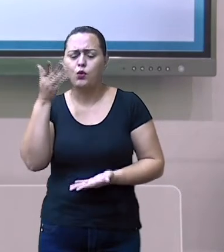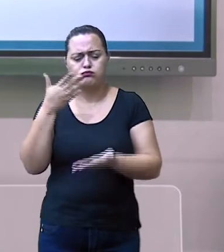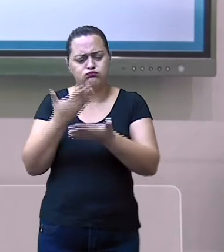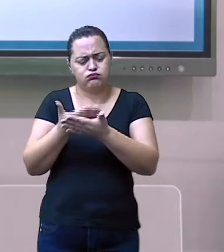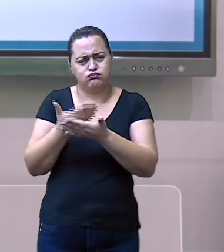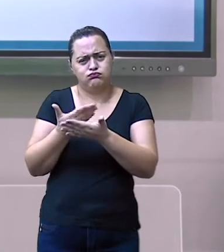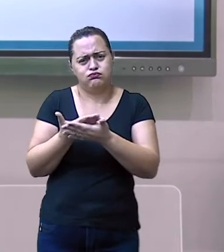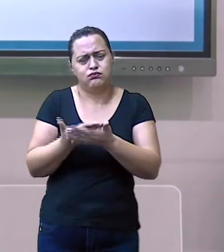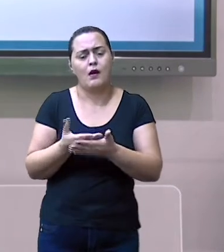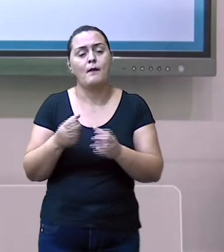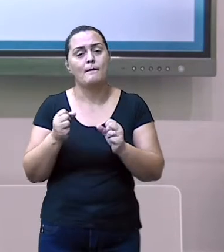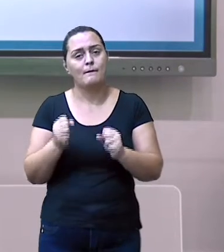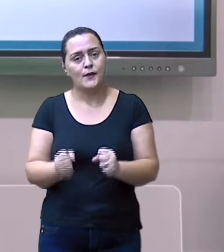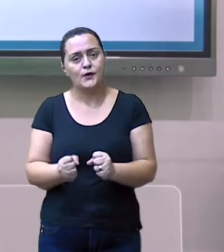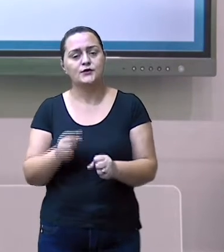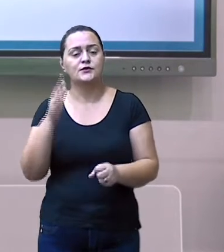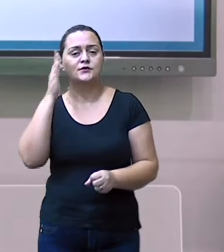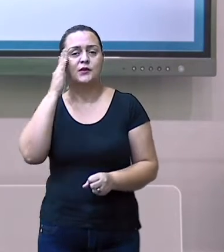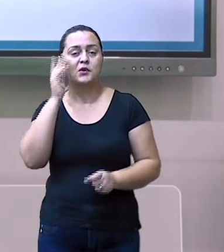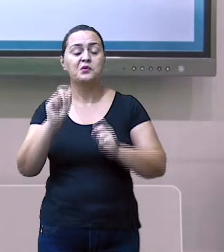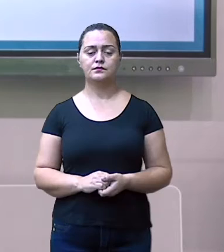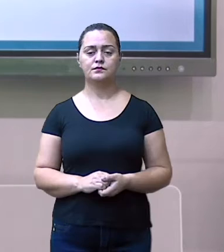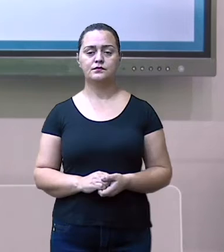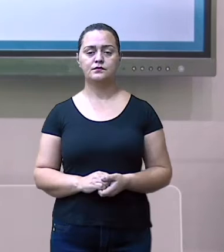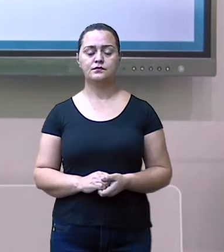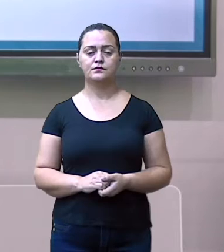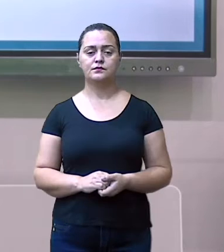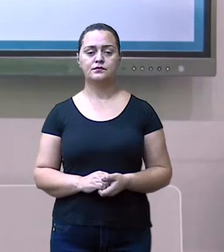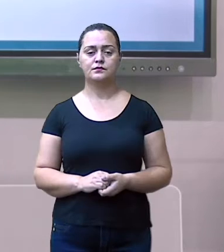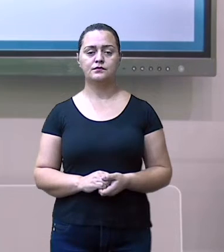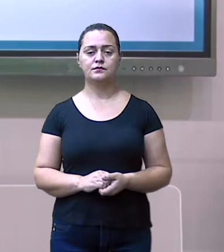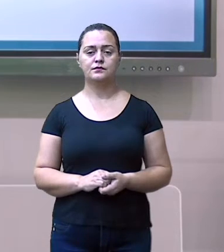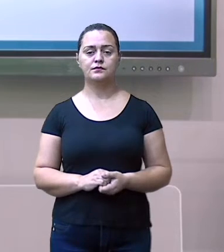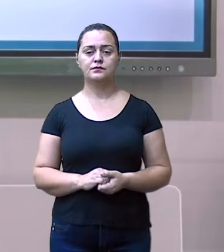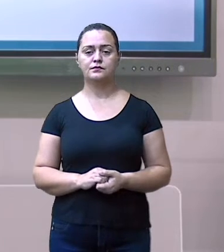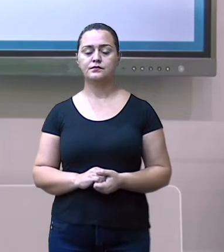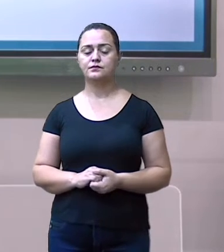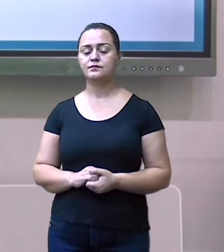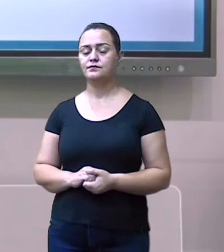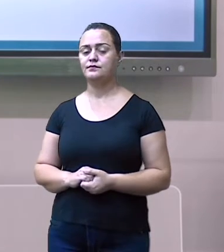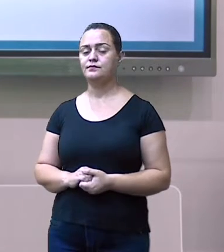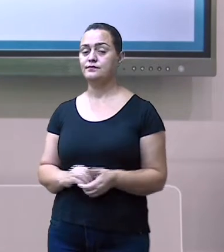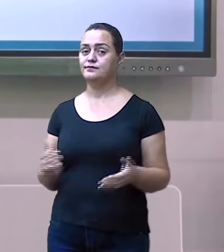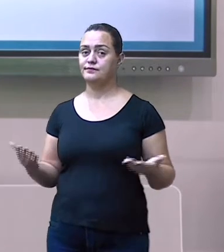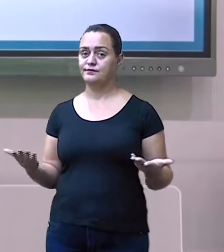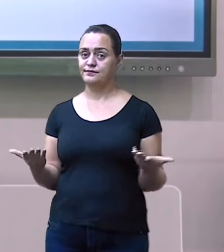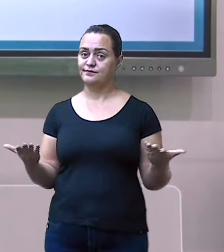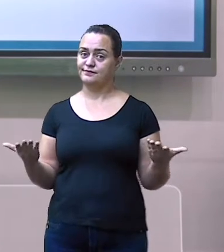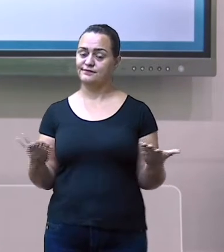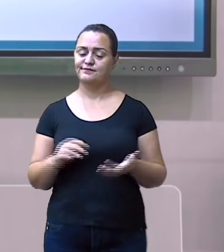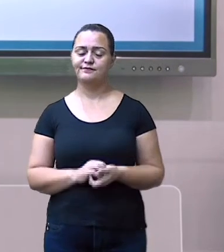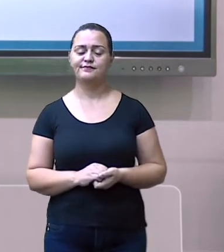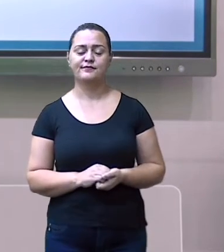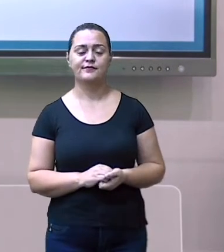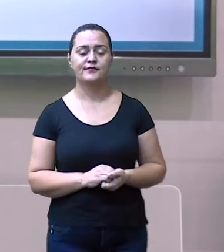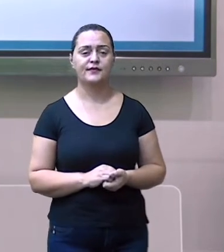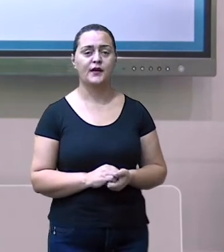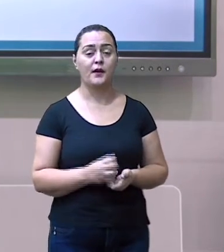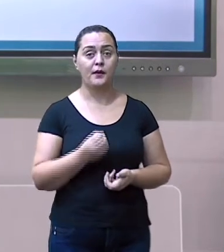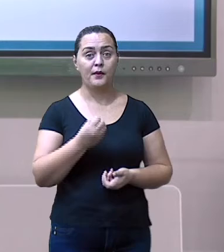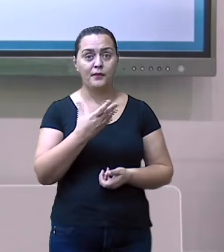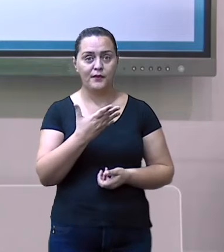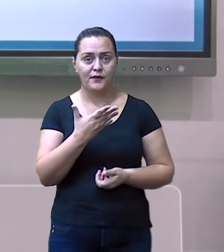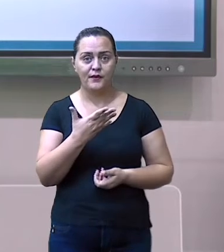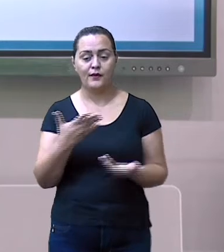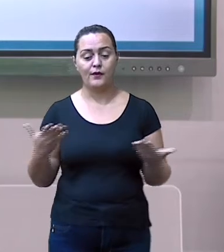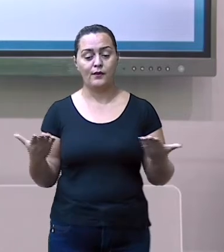cada pictograma deste aqui. Vamos ficar com os nossos da atualidade, né? Que foram feitos, claro, com base nesses